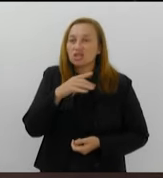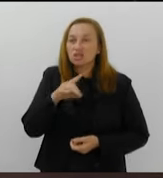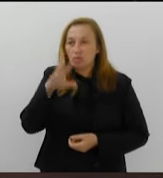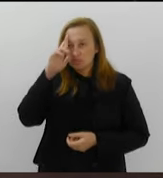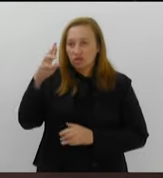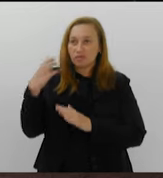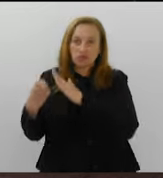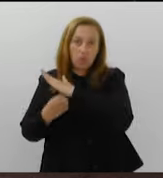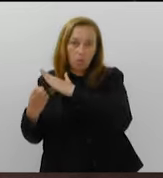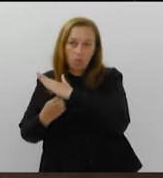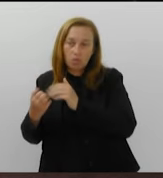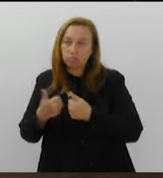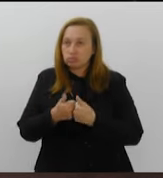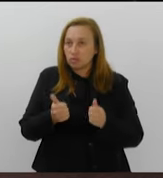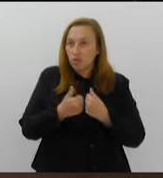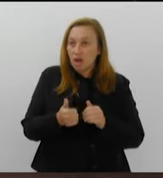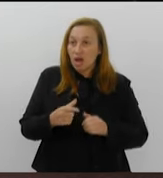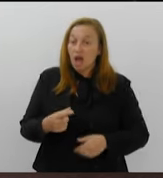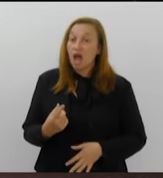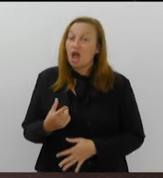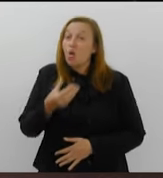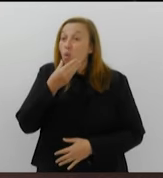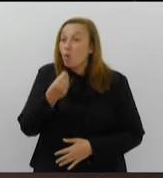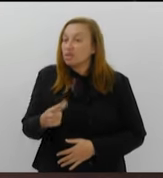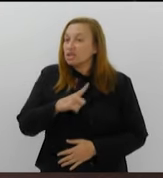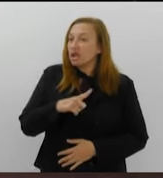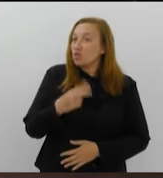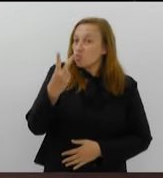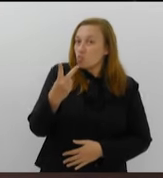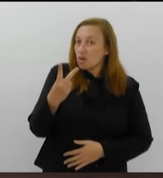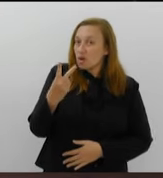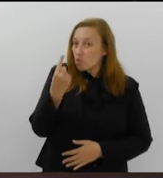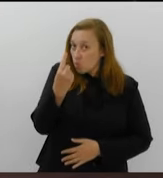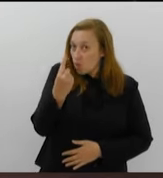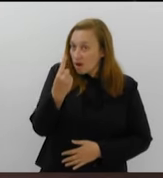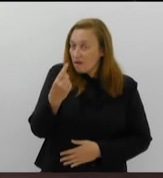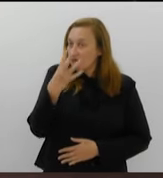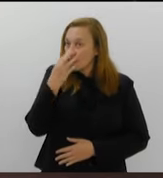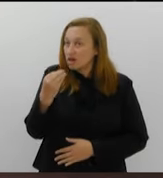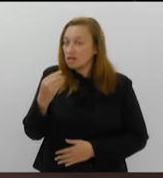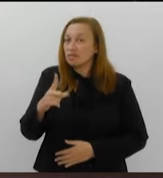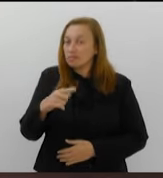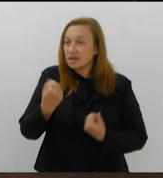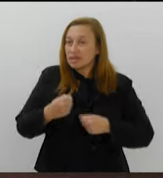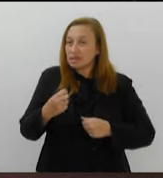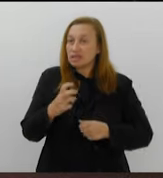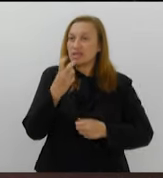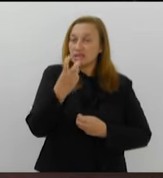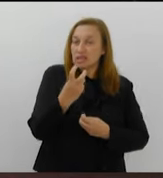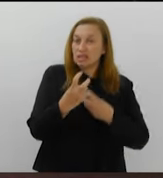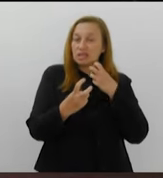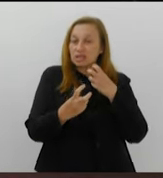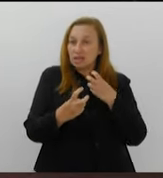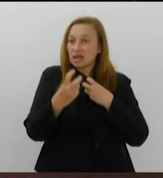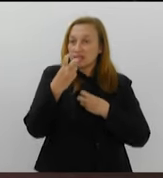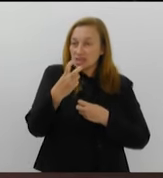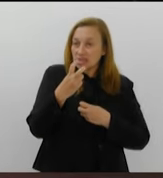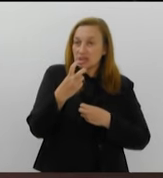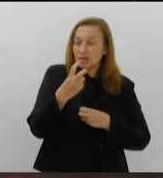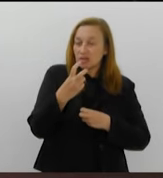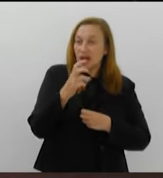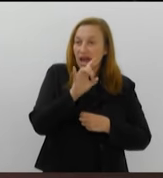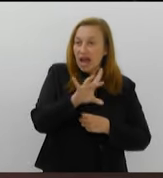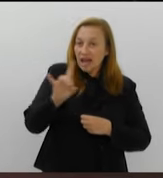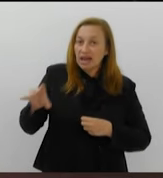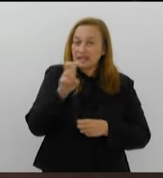ônibus. E aí o cara tem uma van, ele tem de 5 em 5 anos trocar sua van. Aí o pior, penalidades